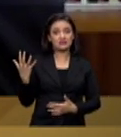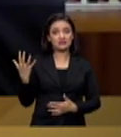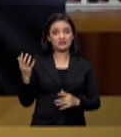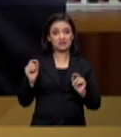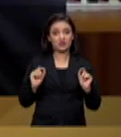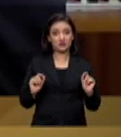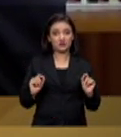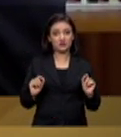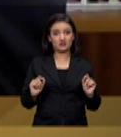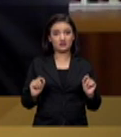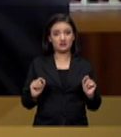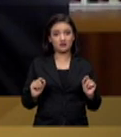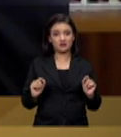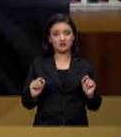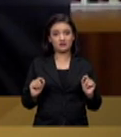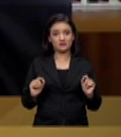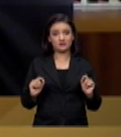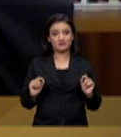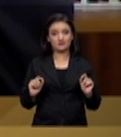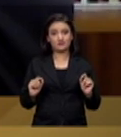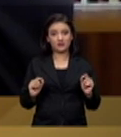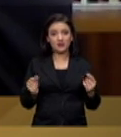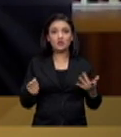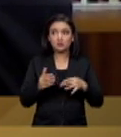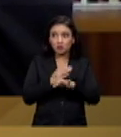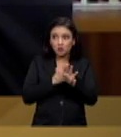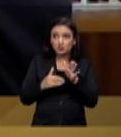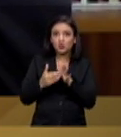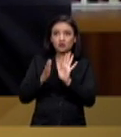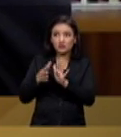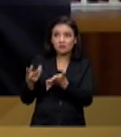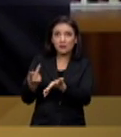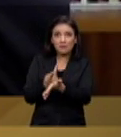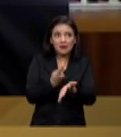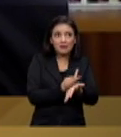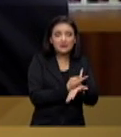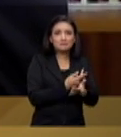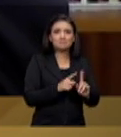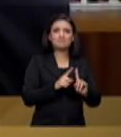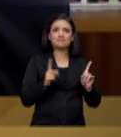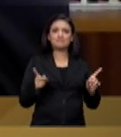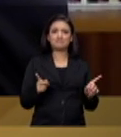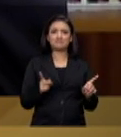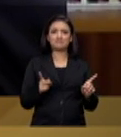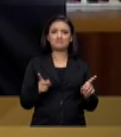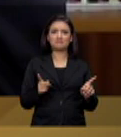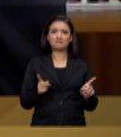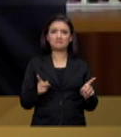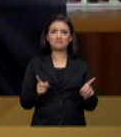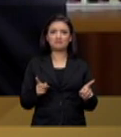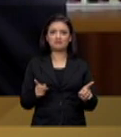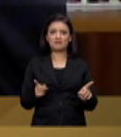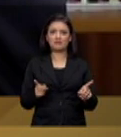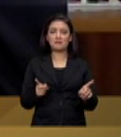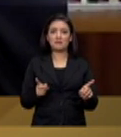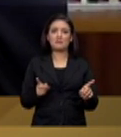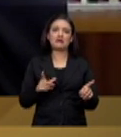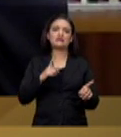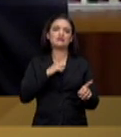aspas, dadas as circunstâncias concretas, tem caráter interna